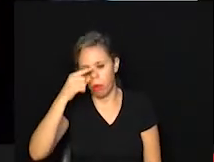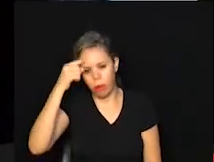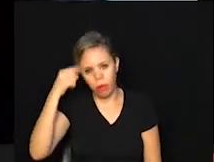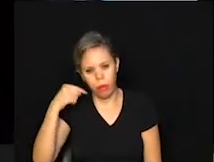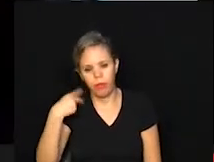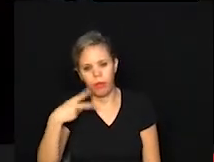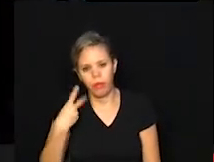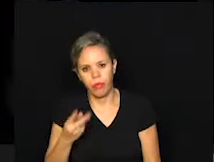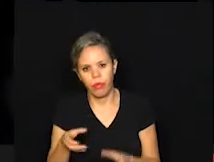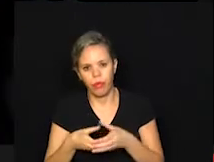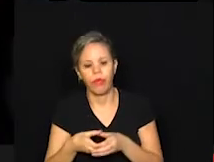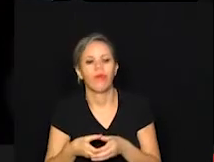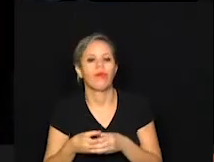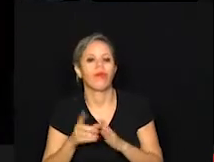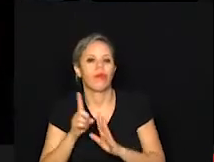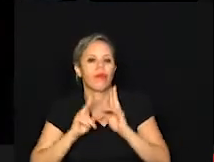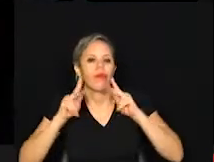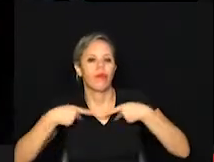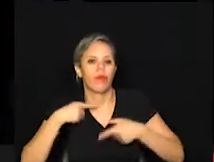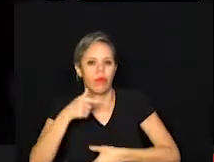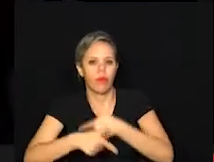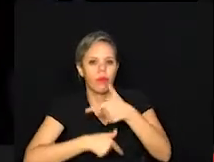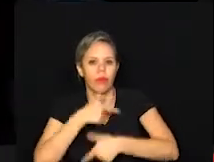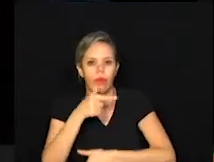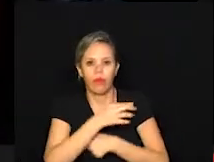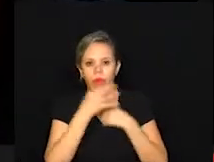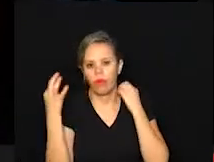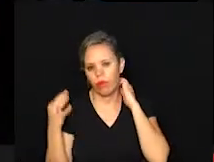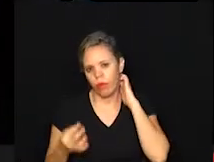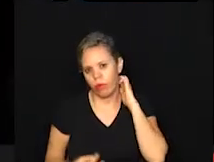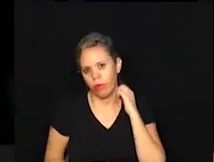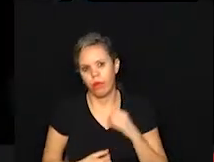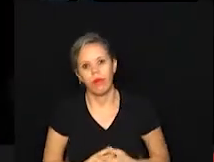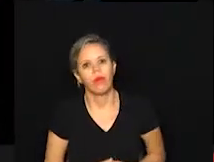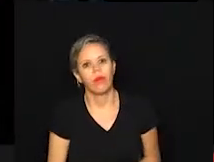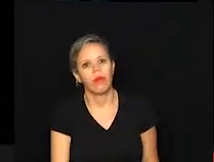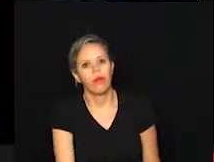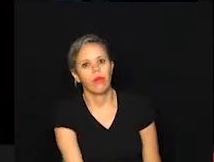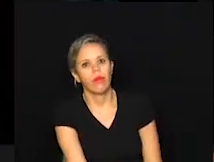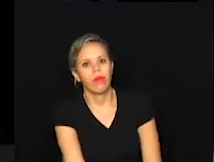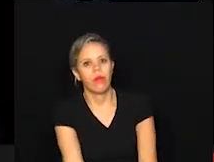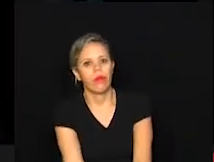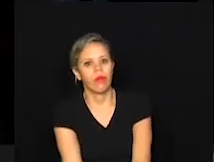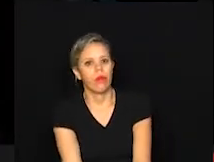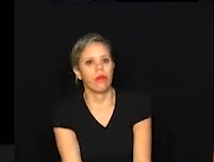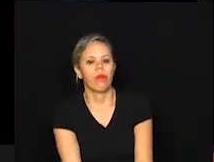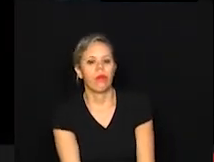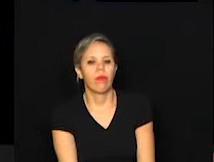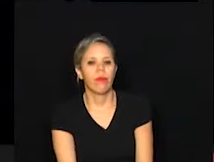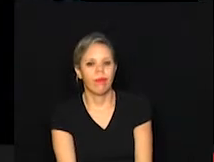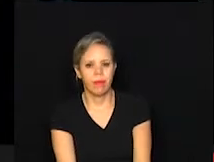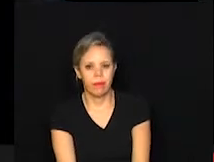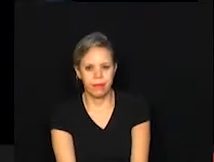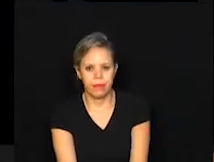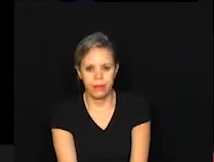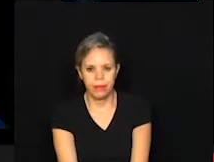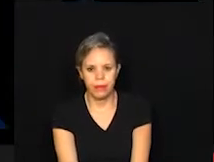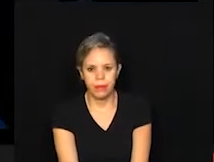Comissão de Direitos Humanos, que vem fazendo um trabalho excelente, um trabalho muito